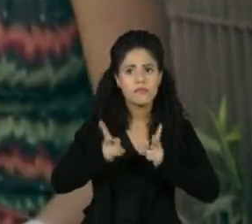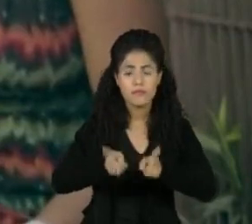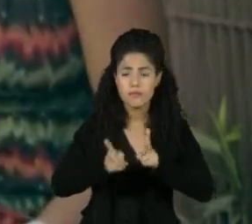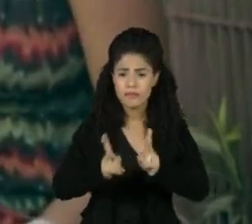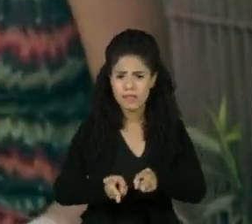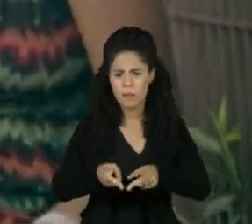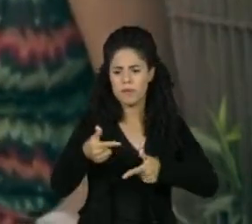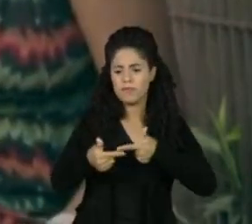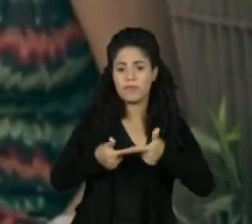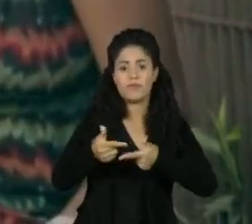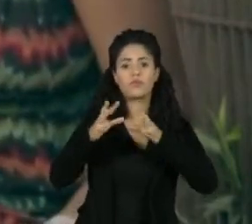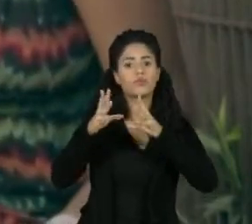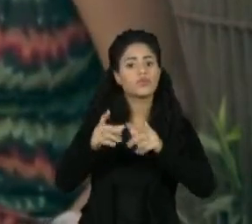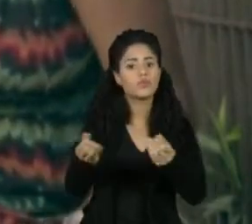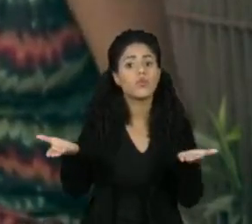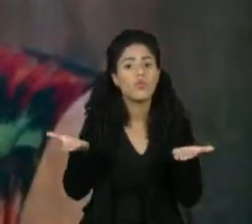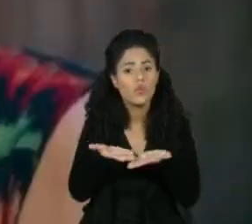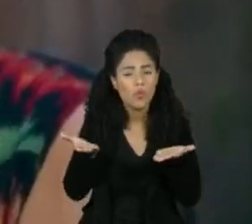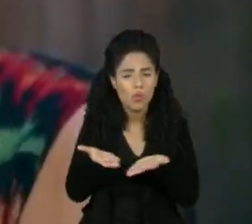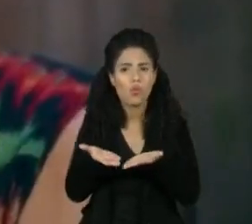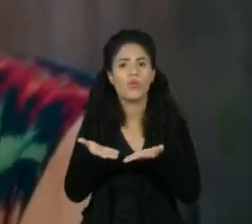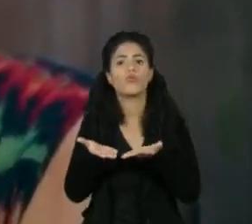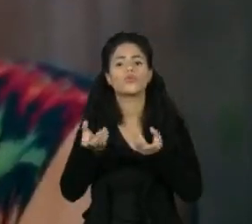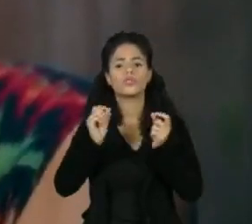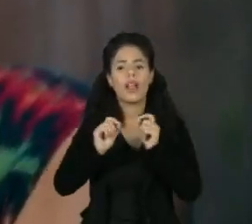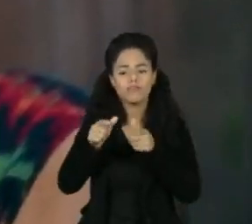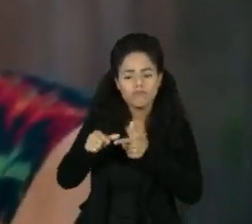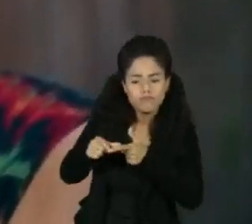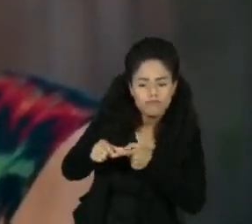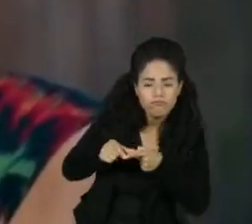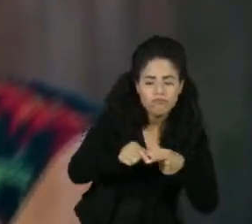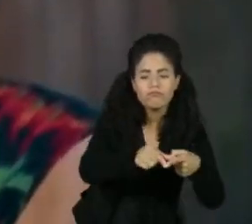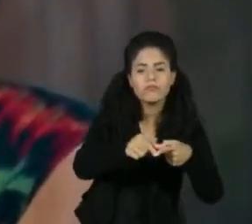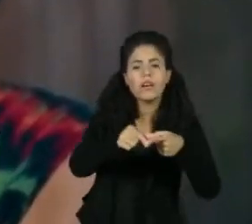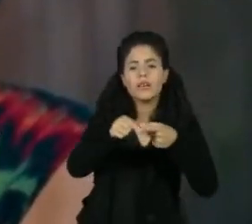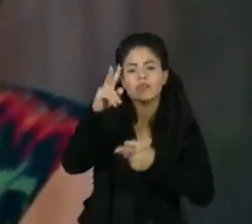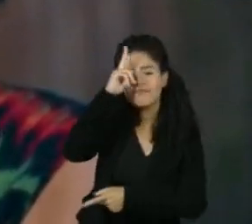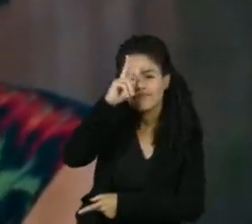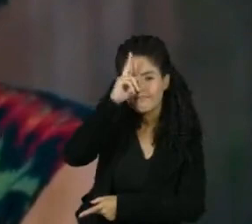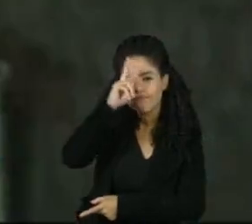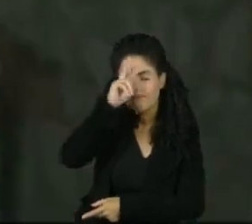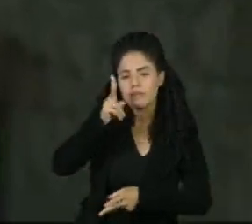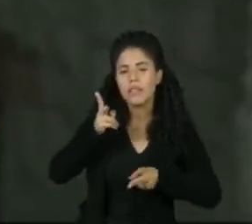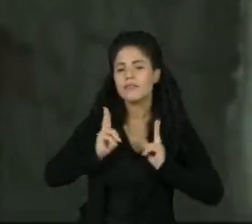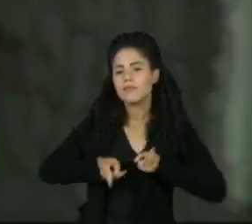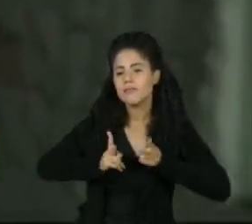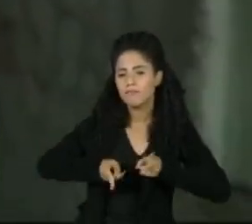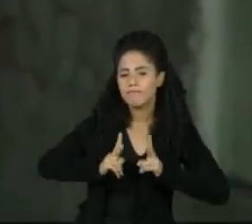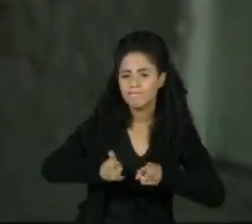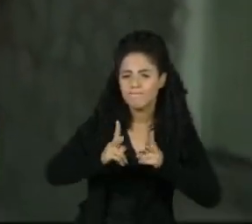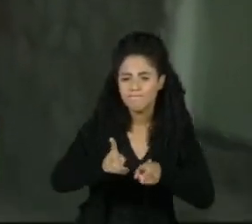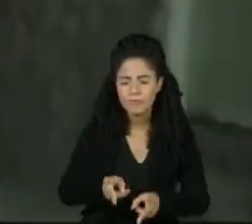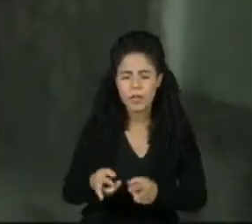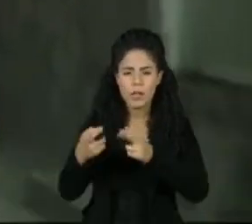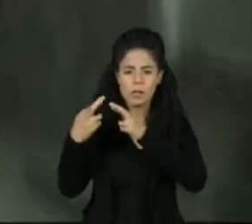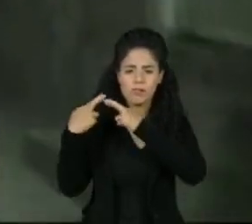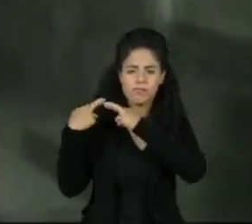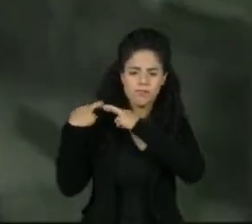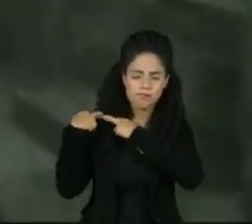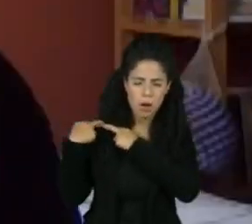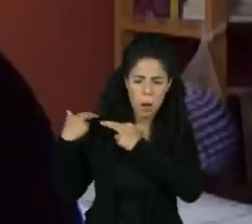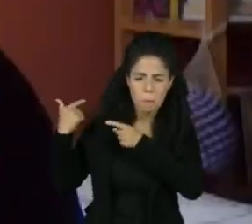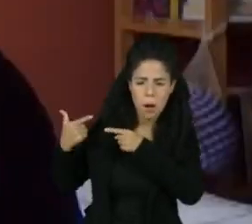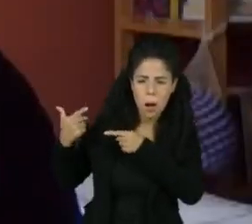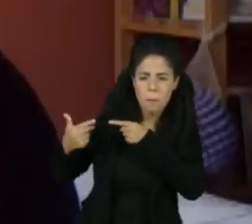povo trabalhador, com a juventude periférica, uma mulher síntese que carregava na sua história a